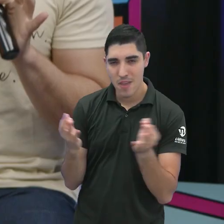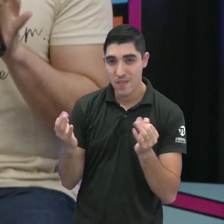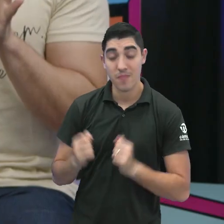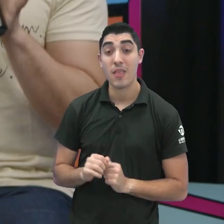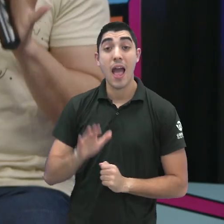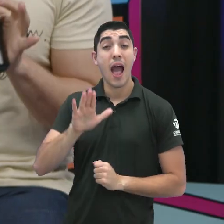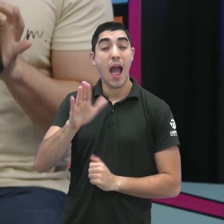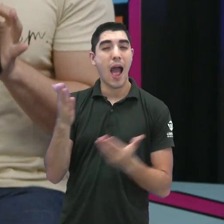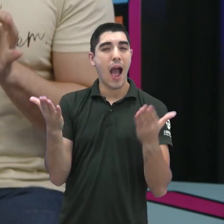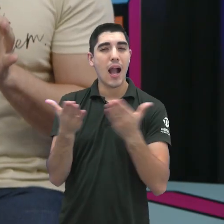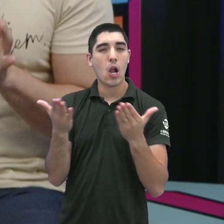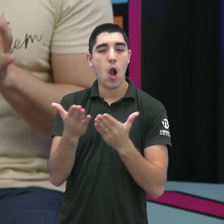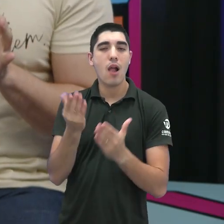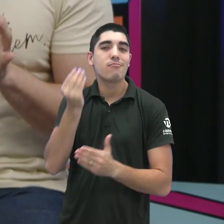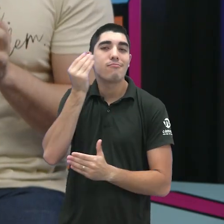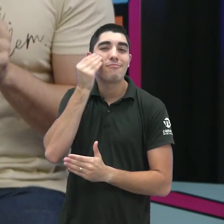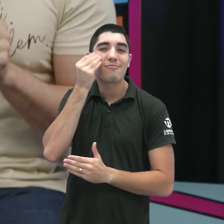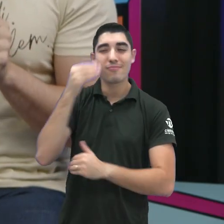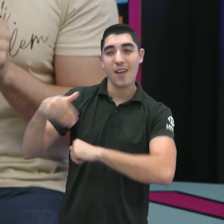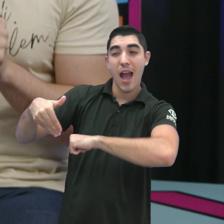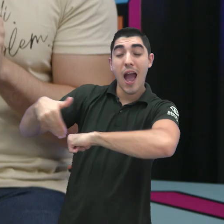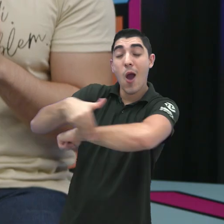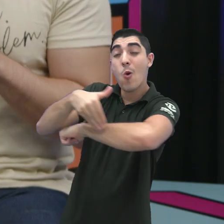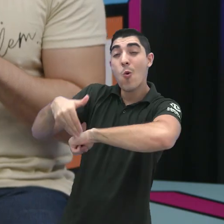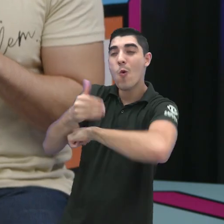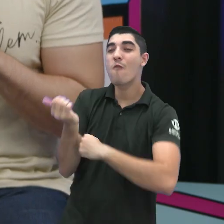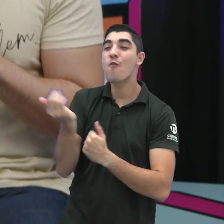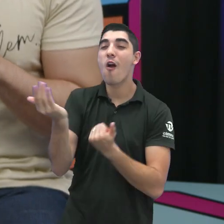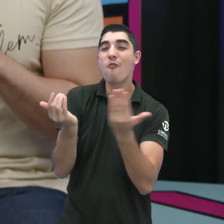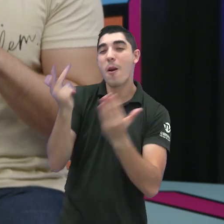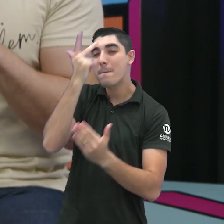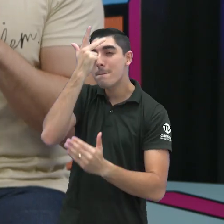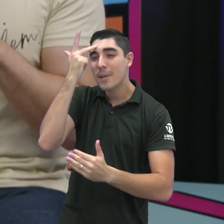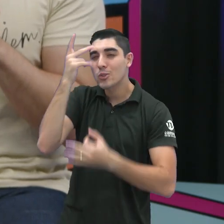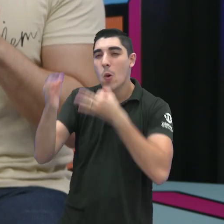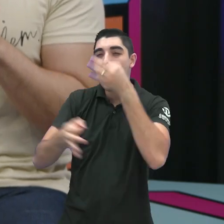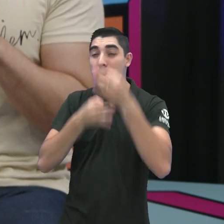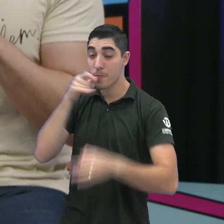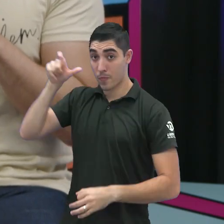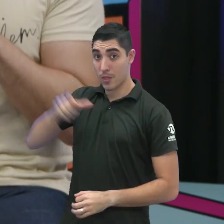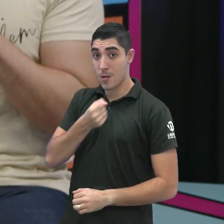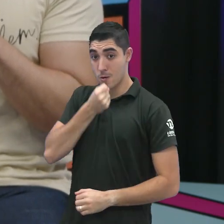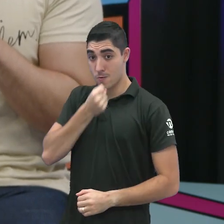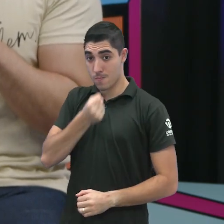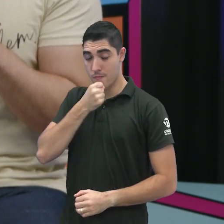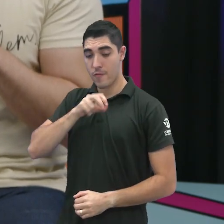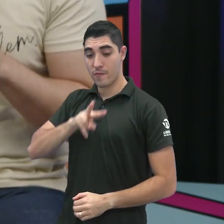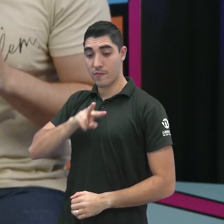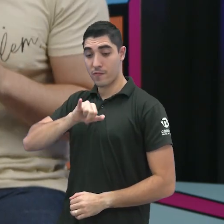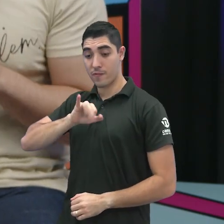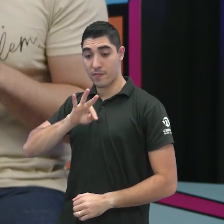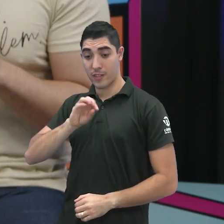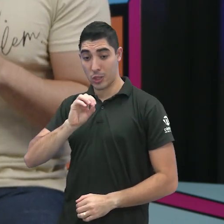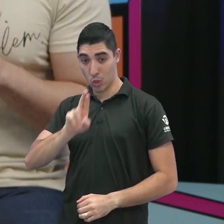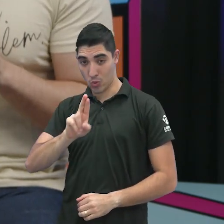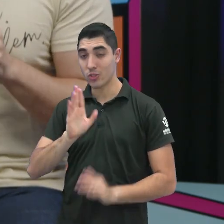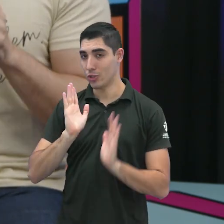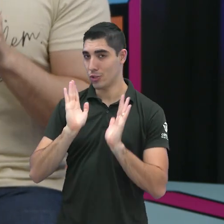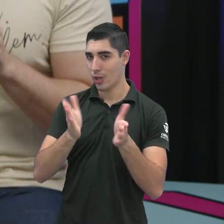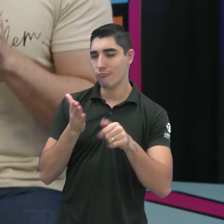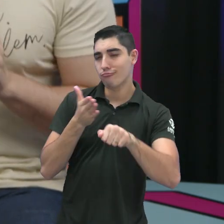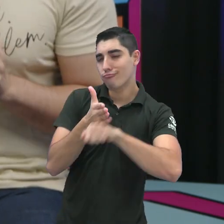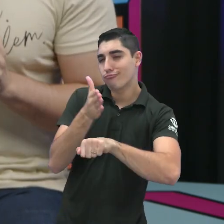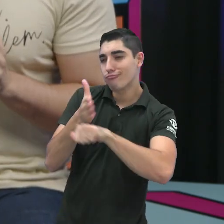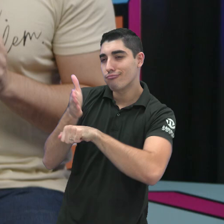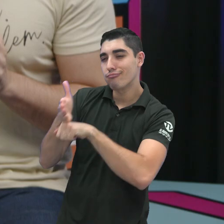vamos expandir um pouquinho a nossa conversa aqui. Vamos levar esse assunto para fora do estúdio. O repórter Vitor Krigor foi para as ruas de São José dos Campos para descobrir